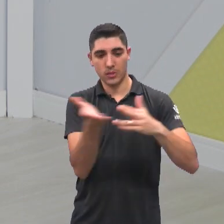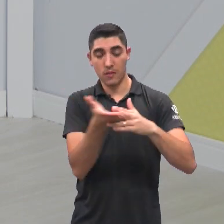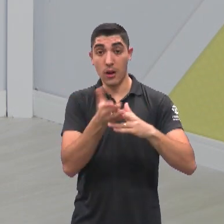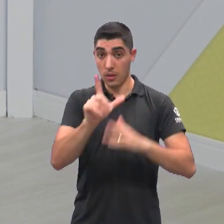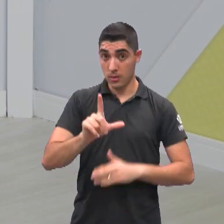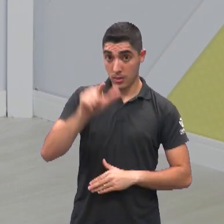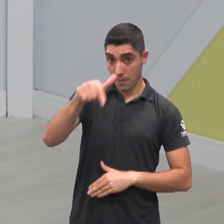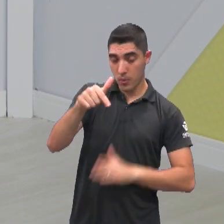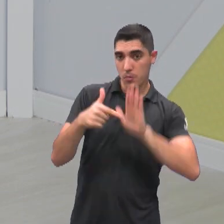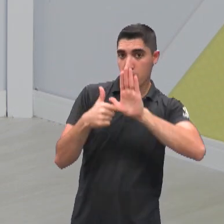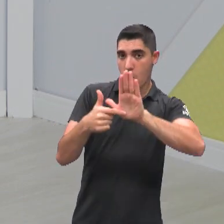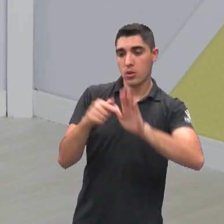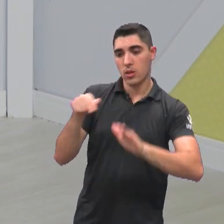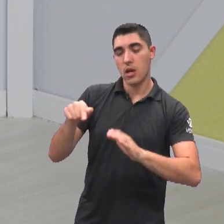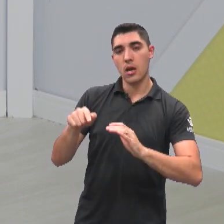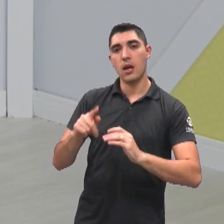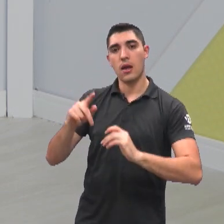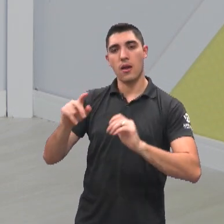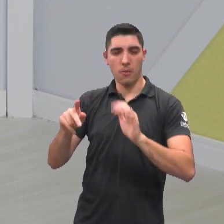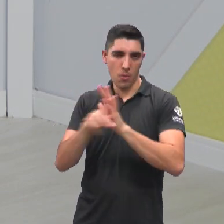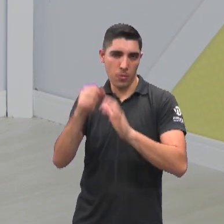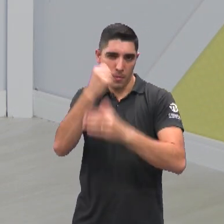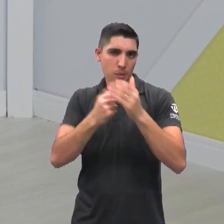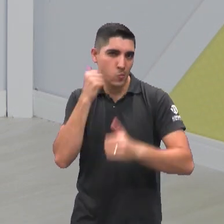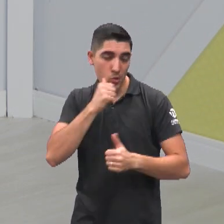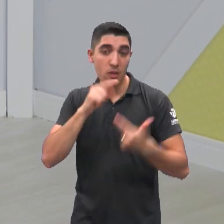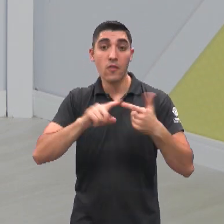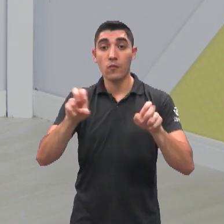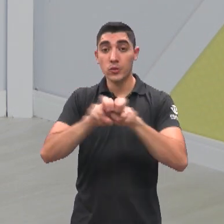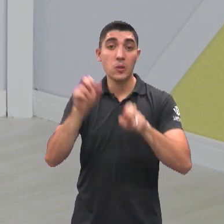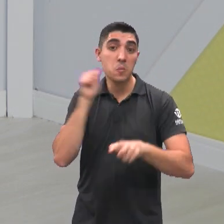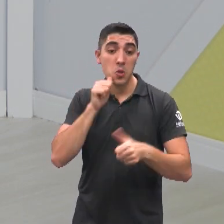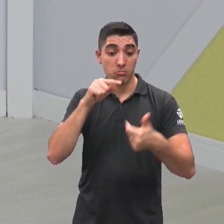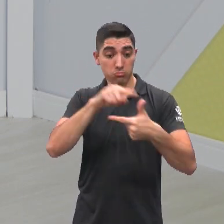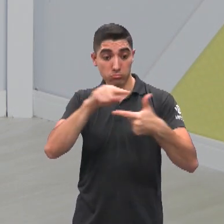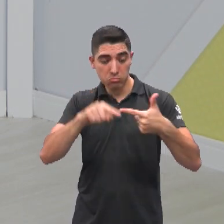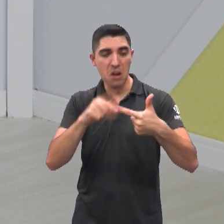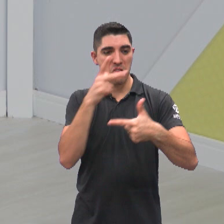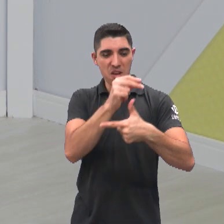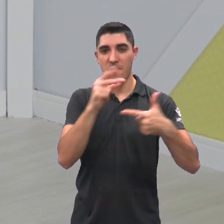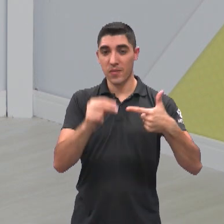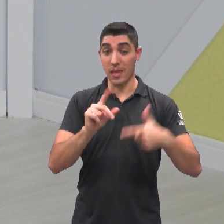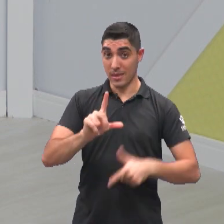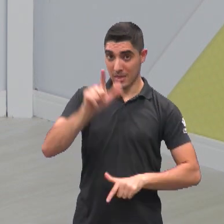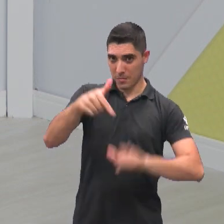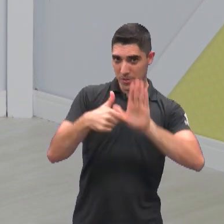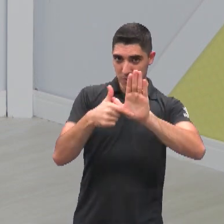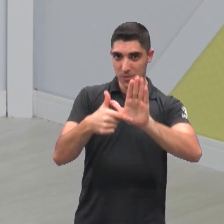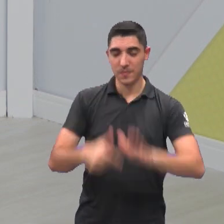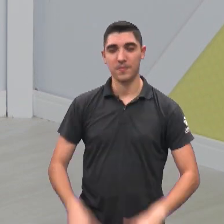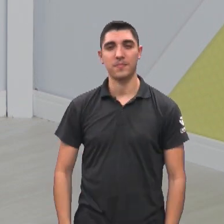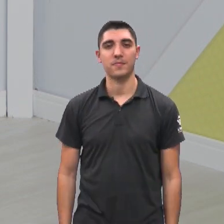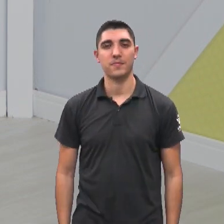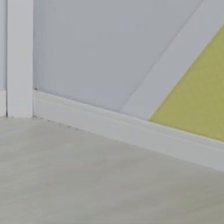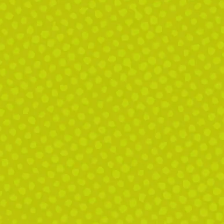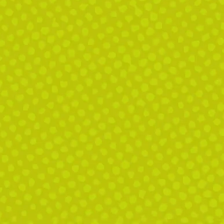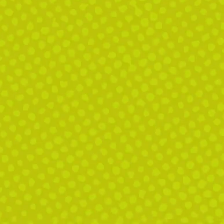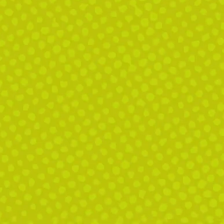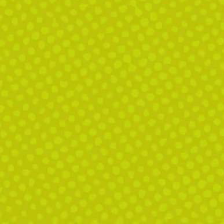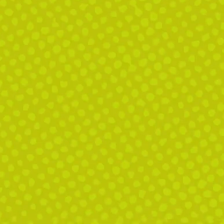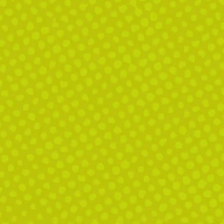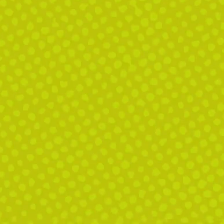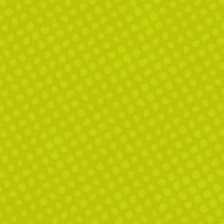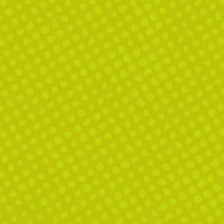volta, vamos falar de basquete feminino e futsal feminino. As duas equipes ganharam. Eu conto tudo para você na volta, não sai daí.